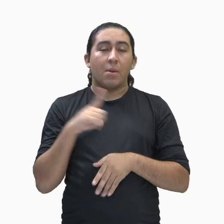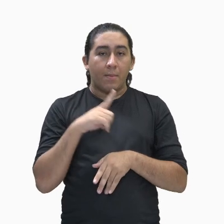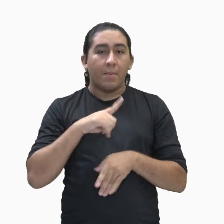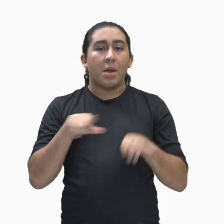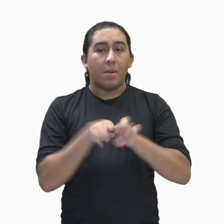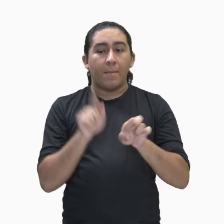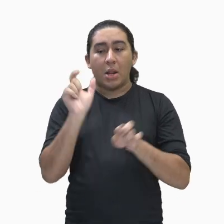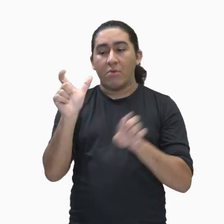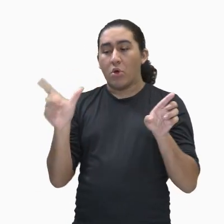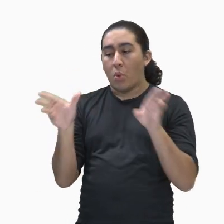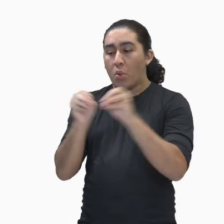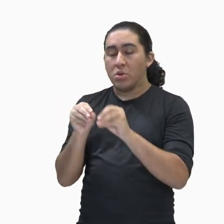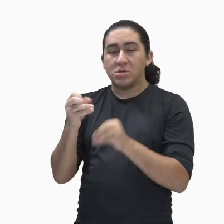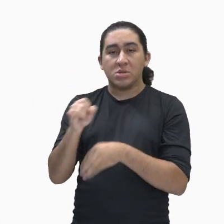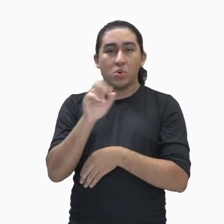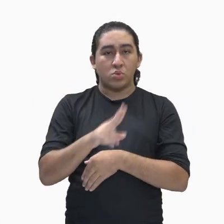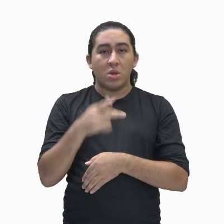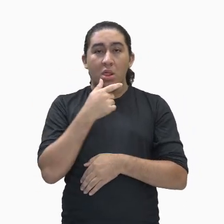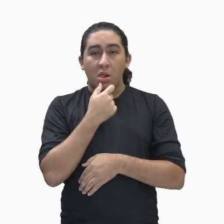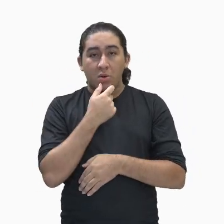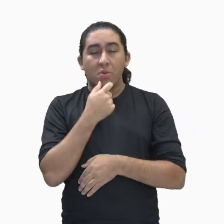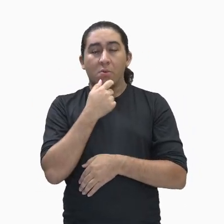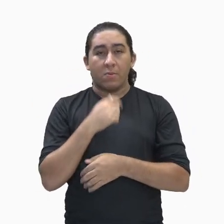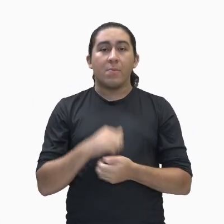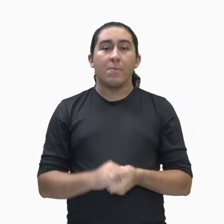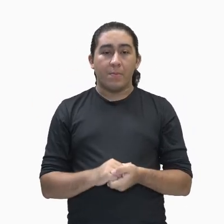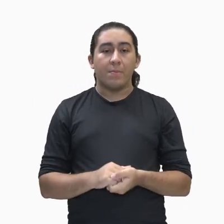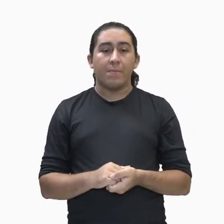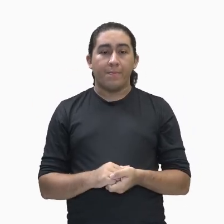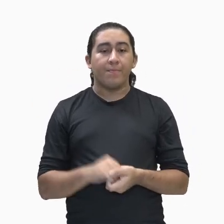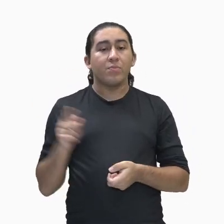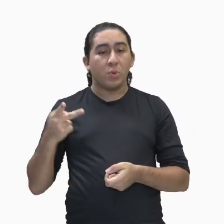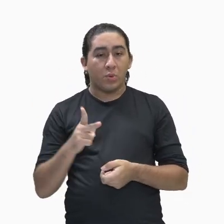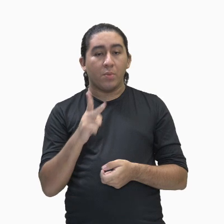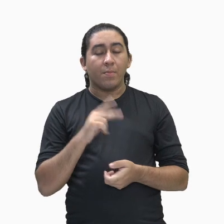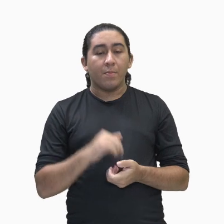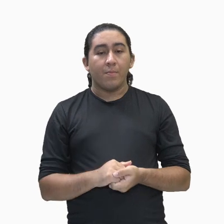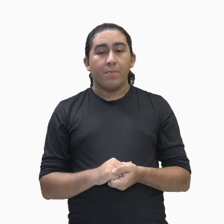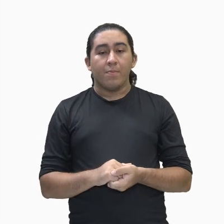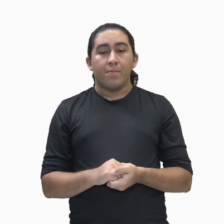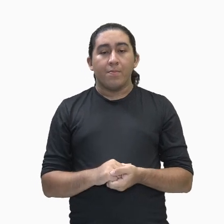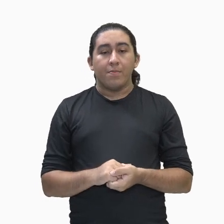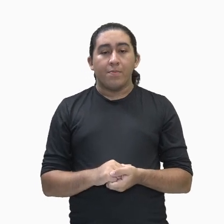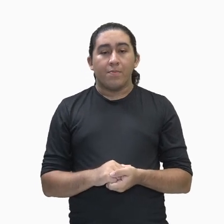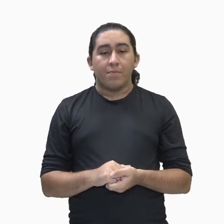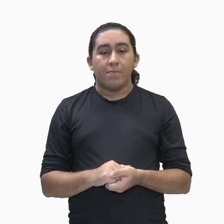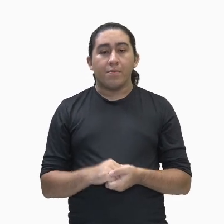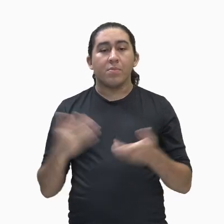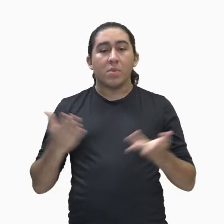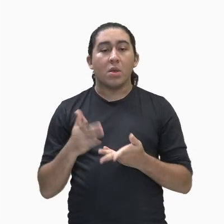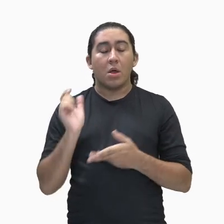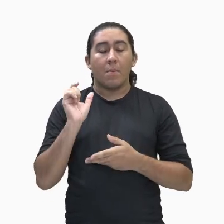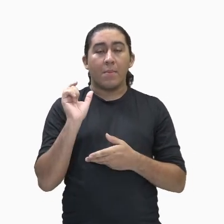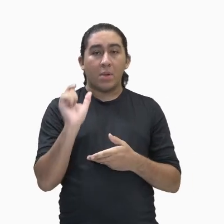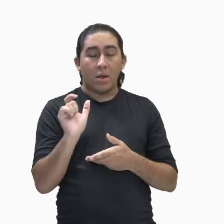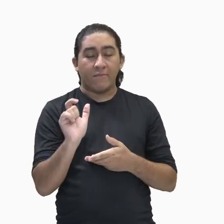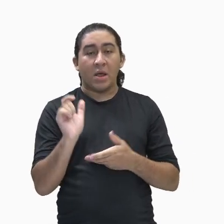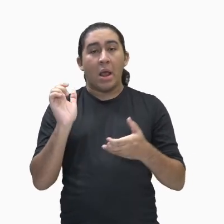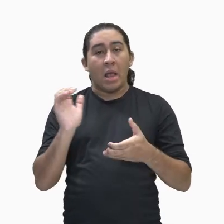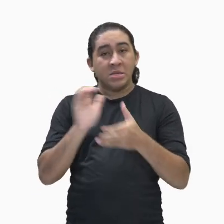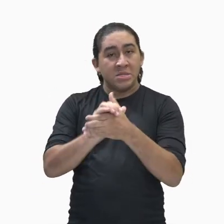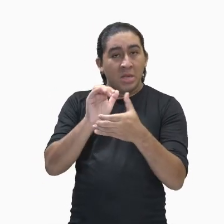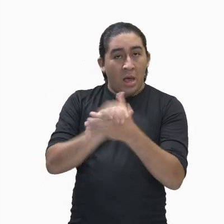esposa. Agora, a próxima palavra do nosso vocabulário é a palavra irmão em inglês. Eu acho que a maioria de vocês já conhece, né? Que é